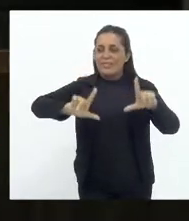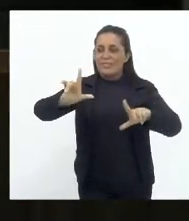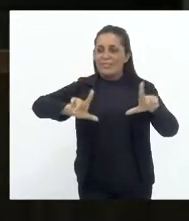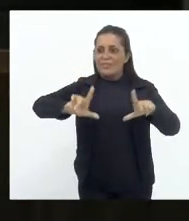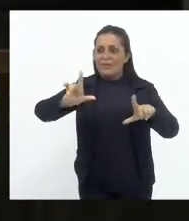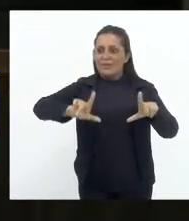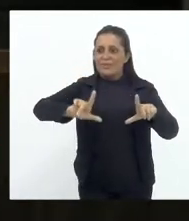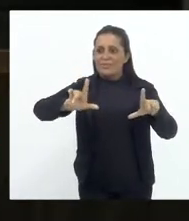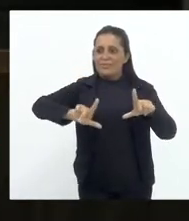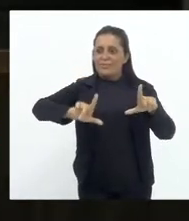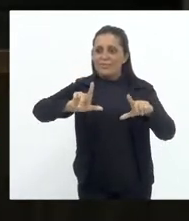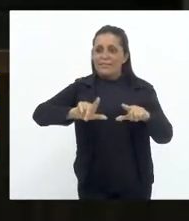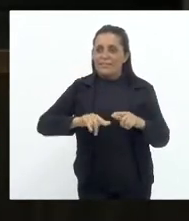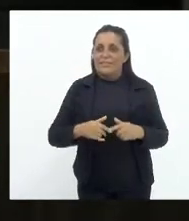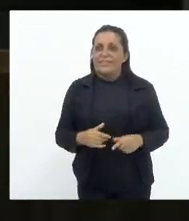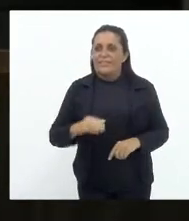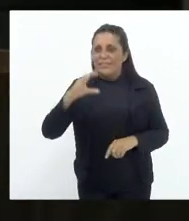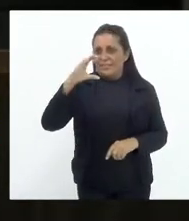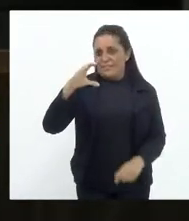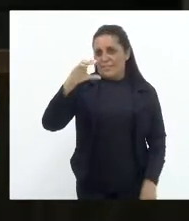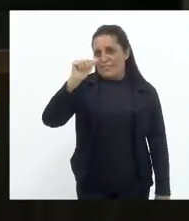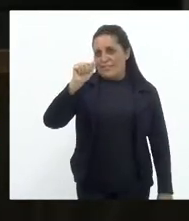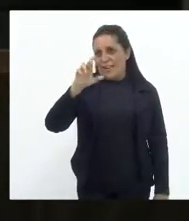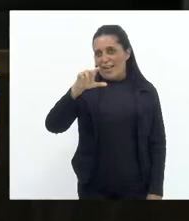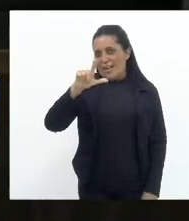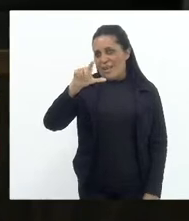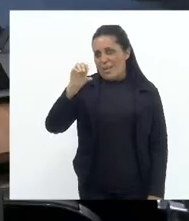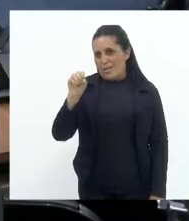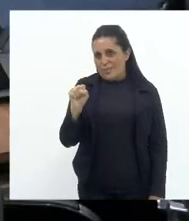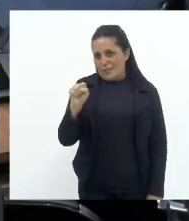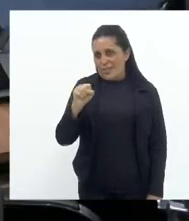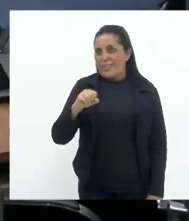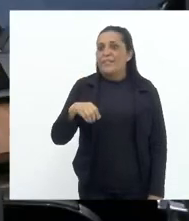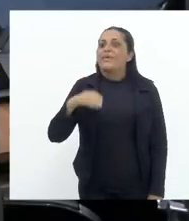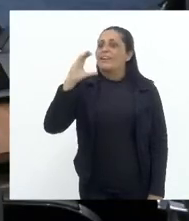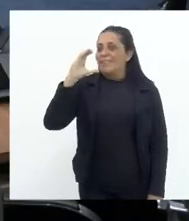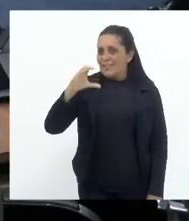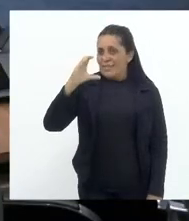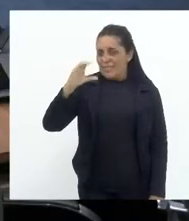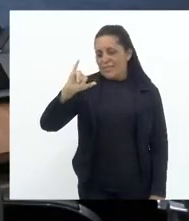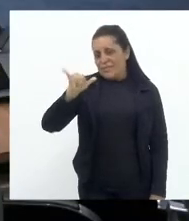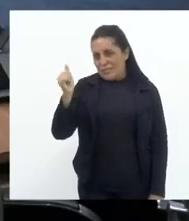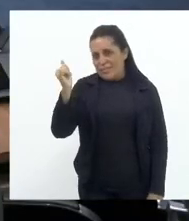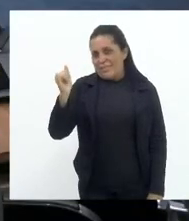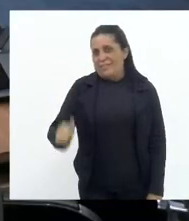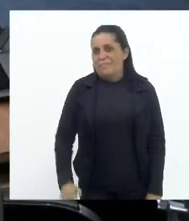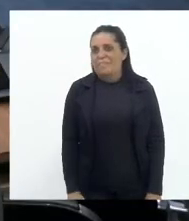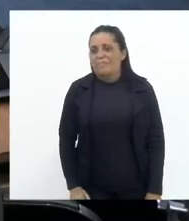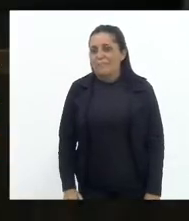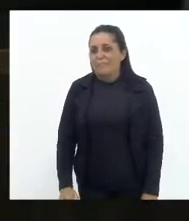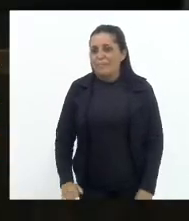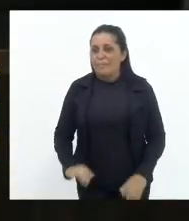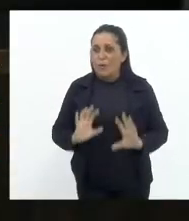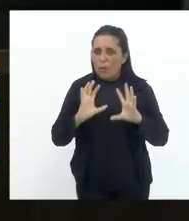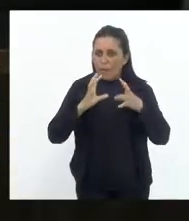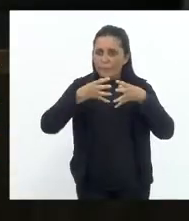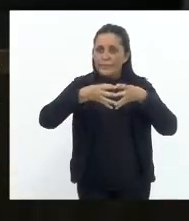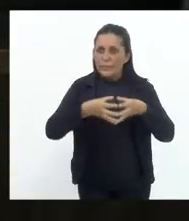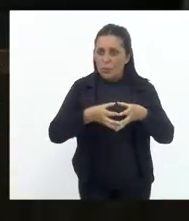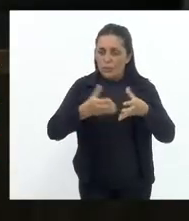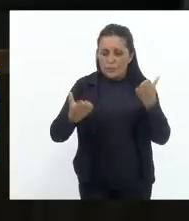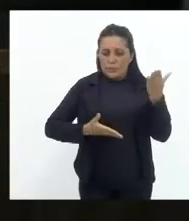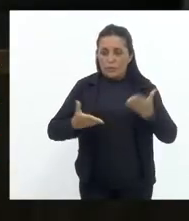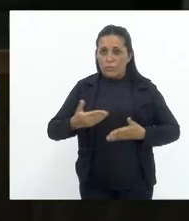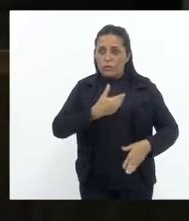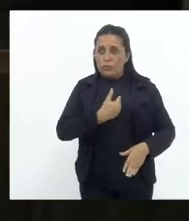Oi bebê Oi Carlos Augusto comprar Essência Jotta A e pela comissão de